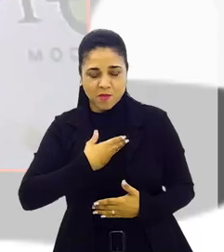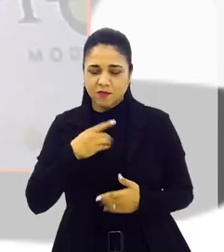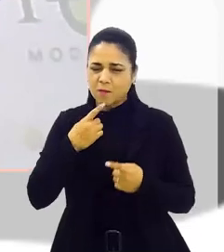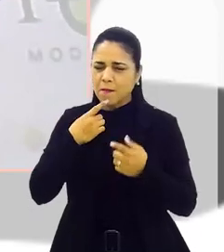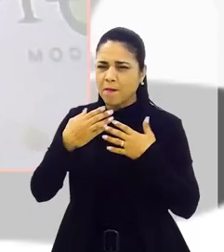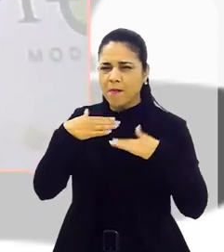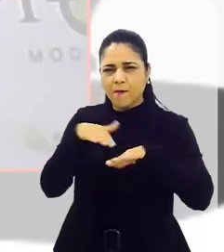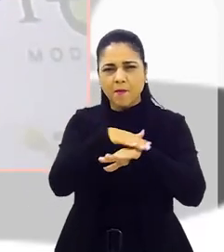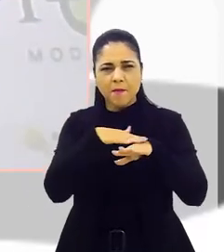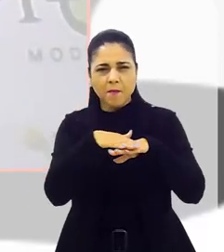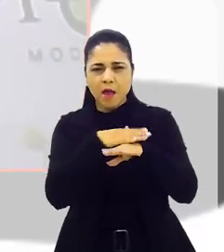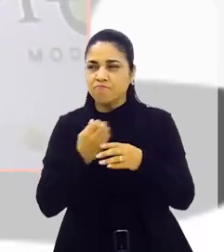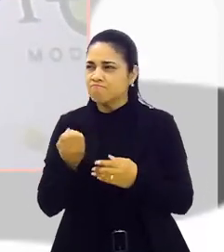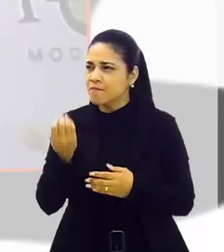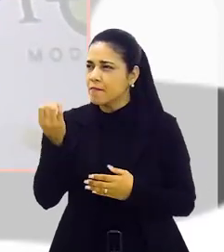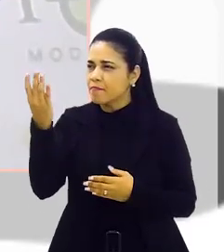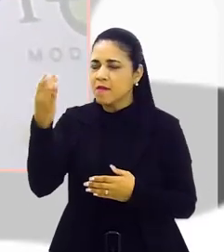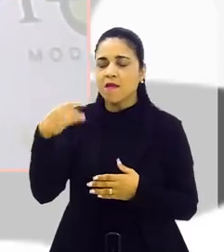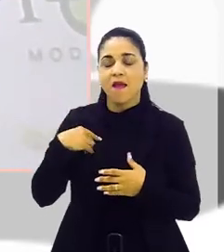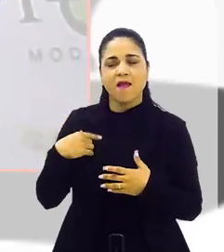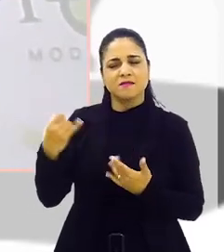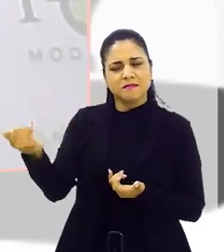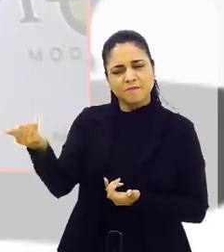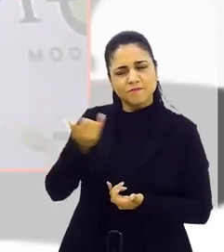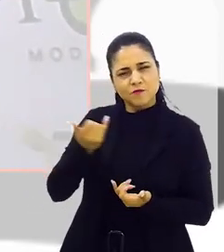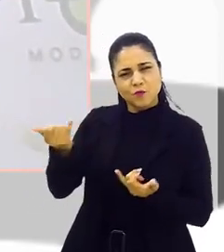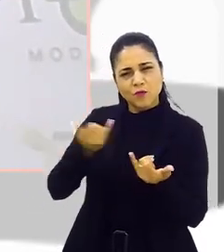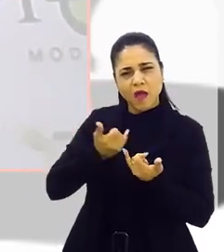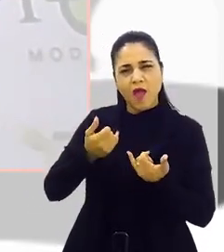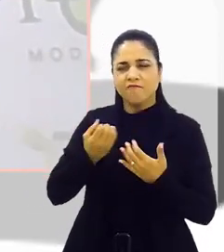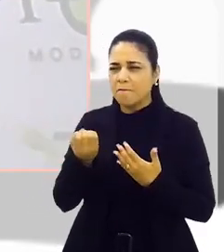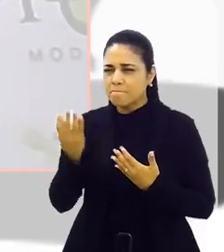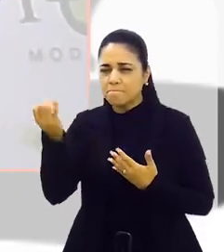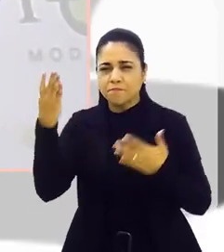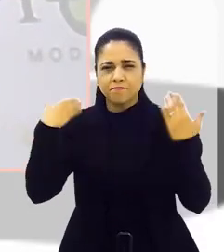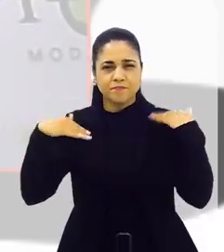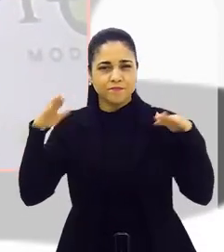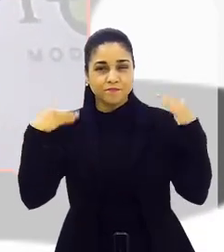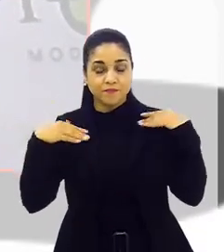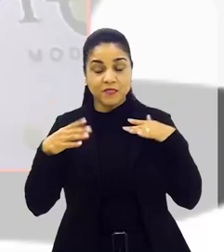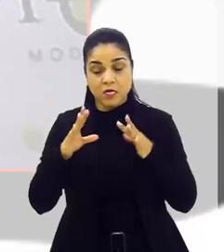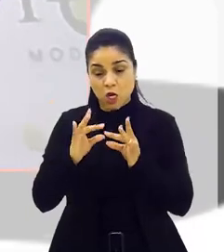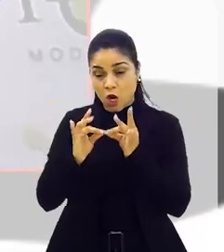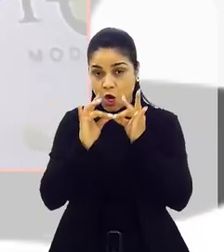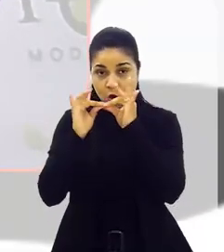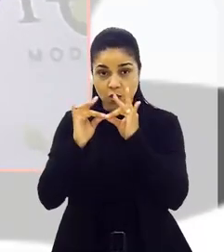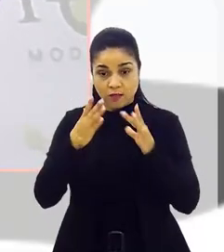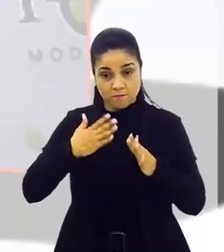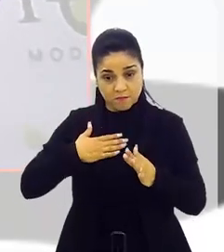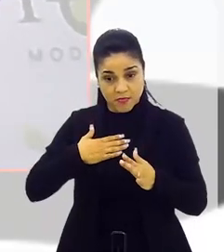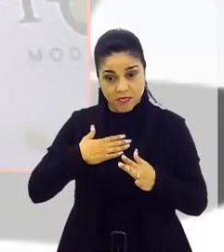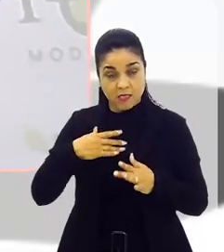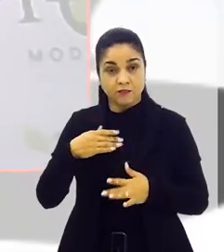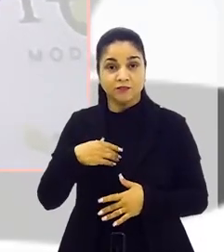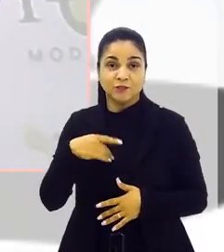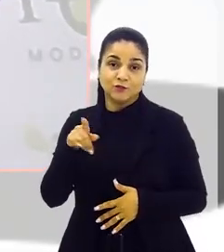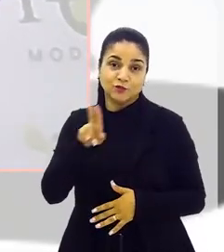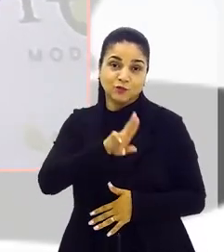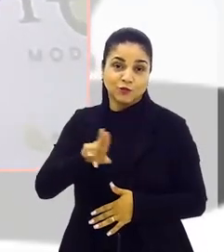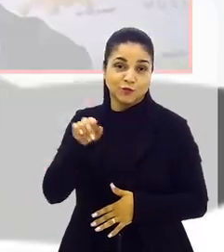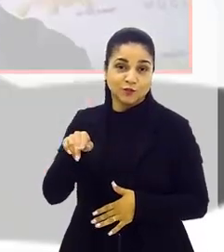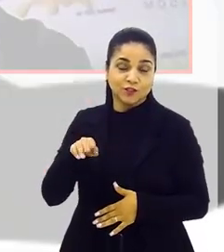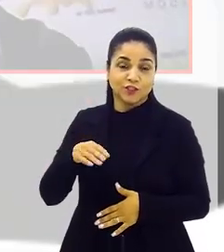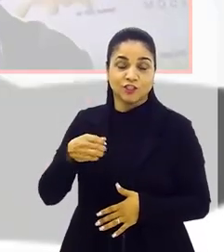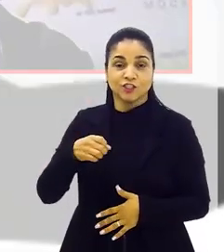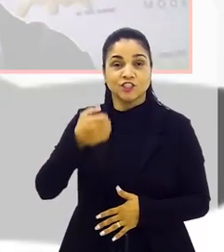gente se falava quase todo dia. O Bruno viajava muito e gostava muito de me contar das viagens dele. E de tanto ele ficar grudado em mim, ele recebeu um apelido